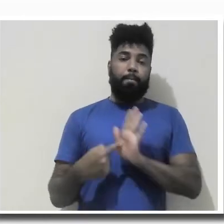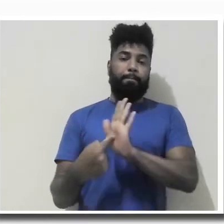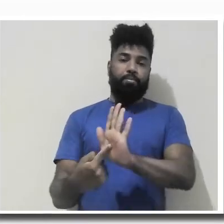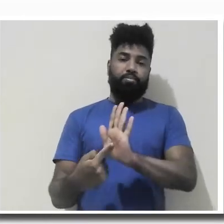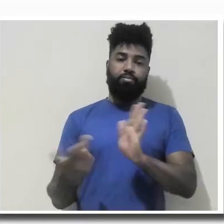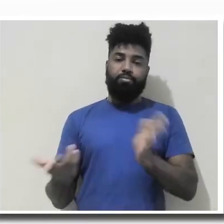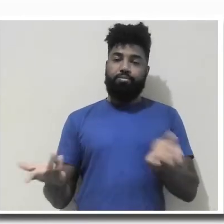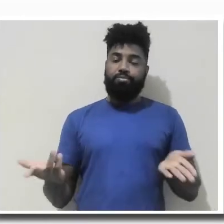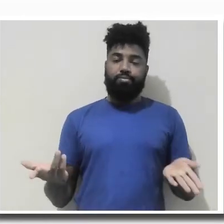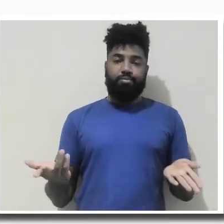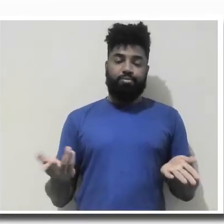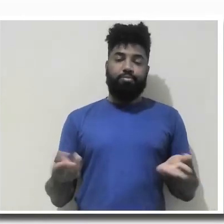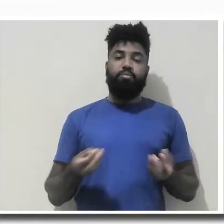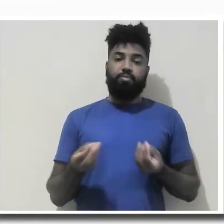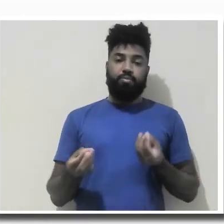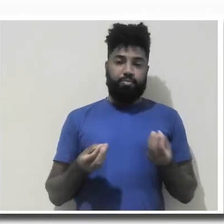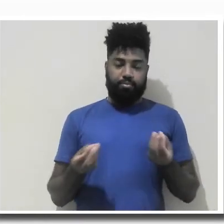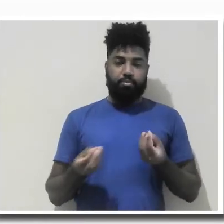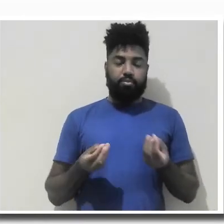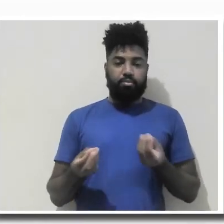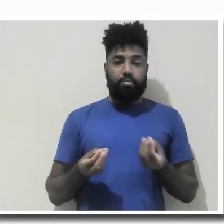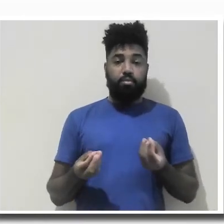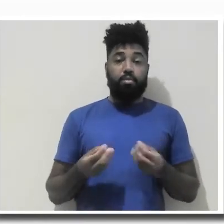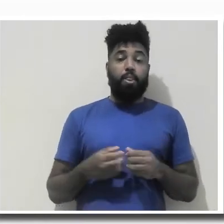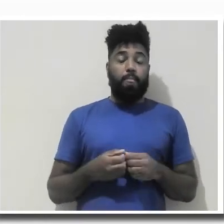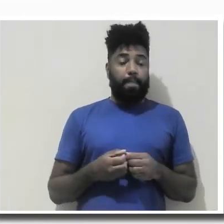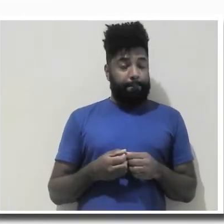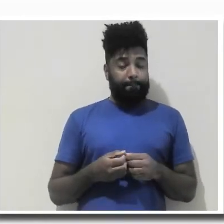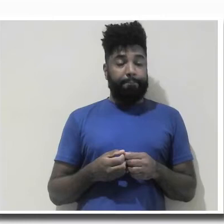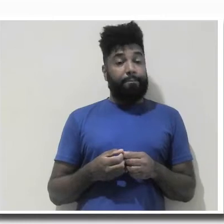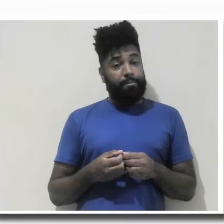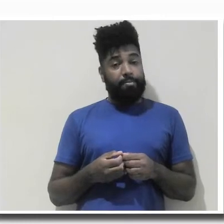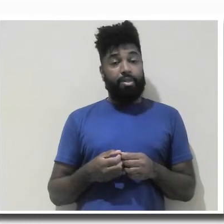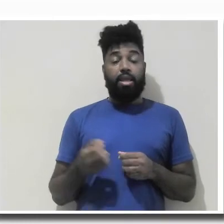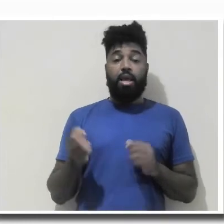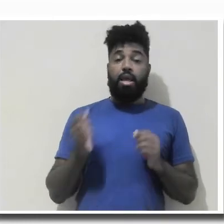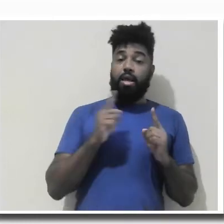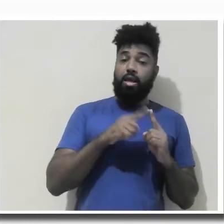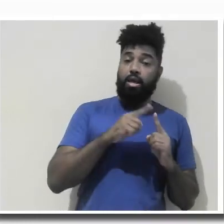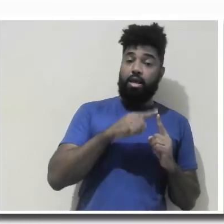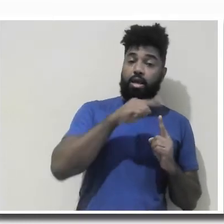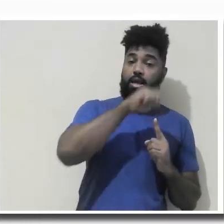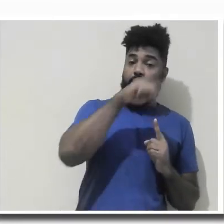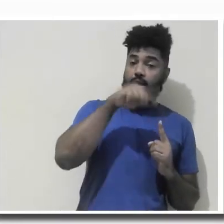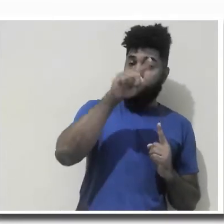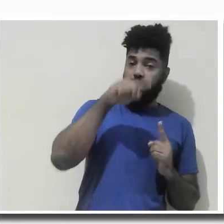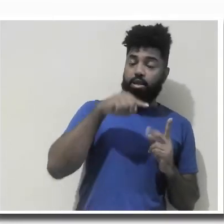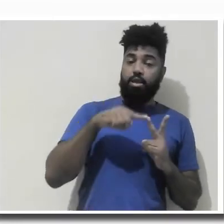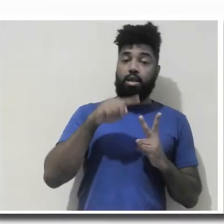simbolicamente. Então, ambos têm infinitos elementos.